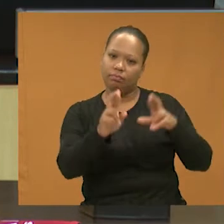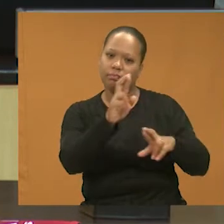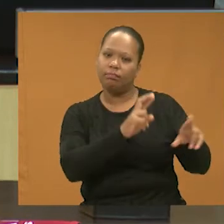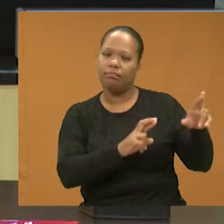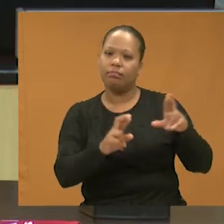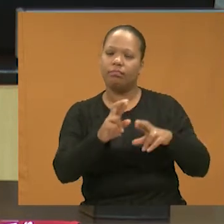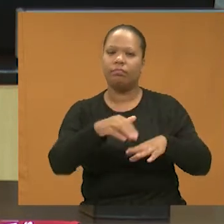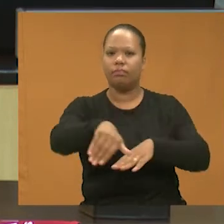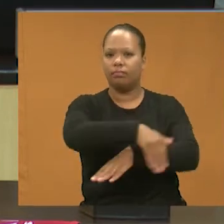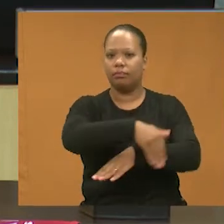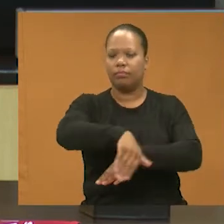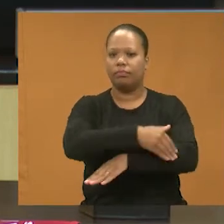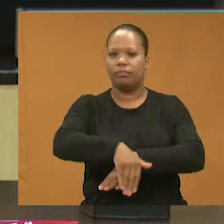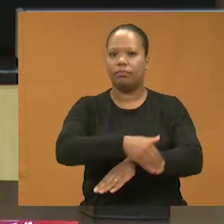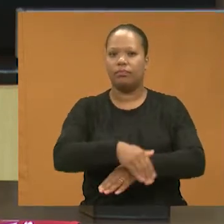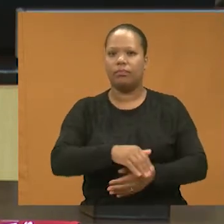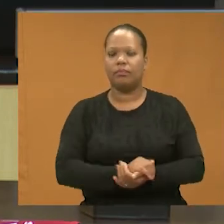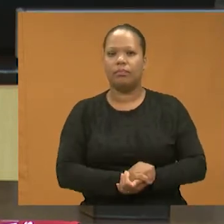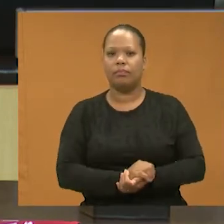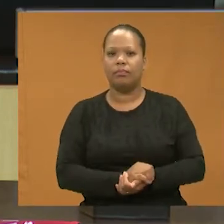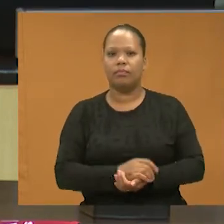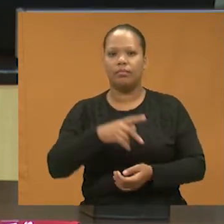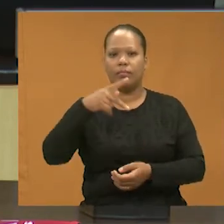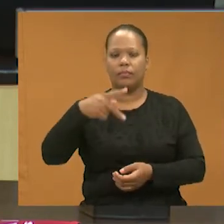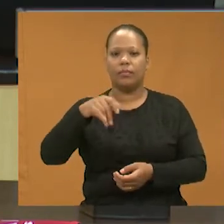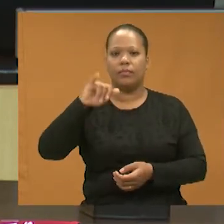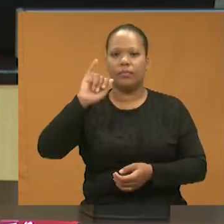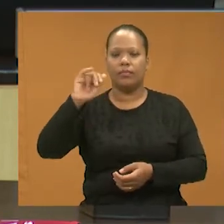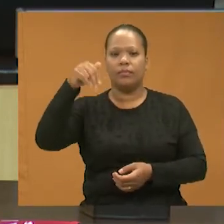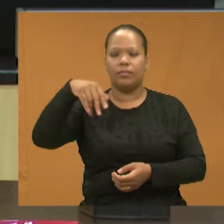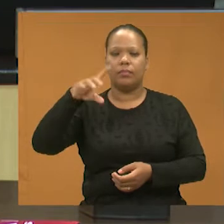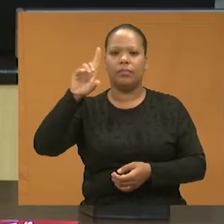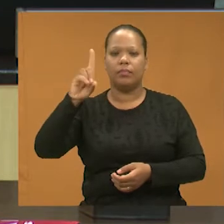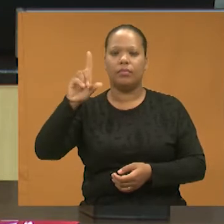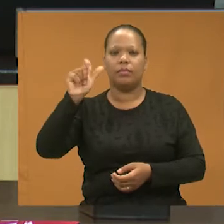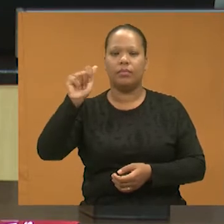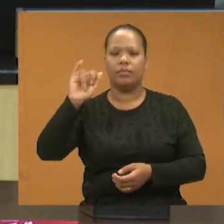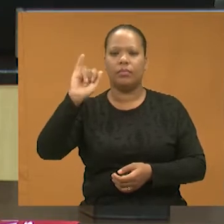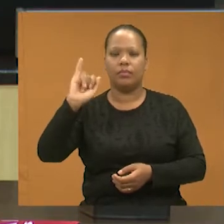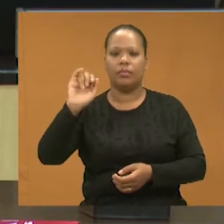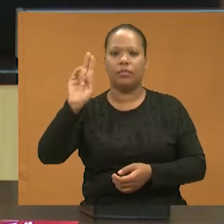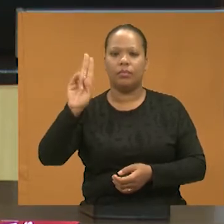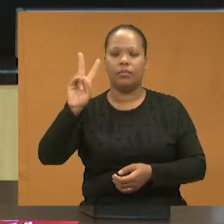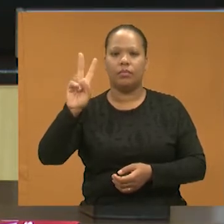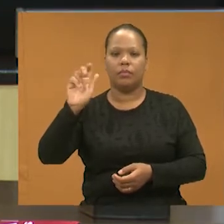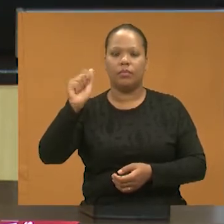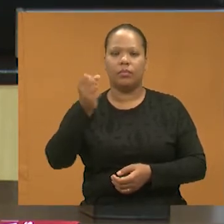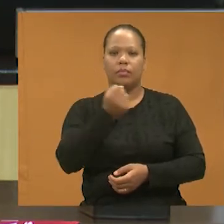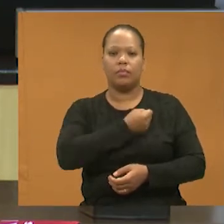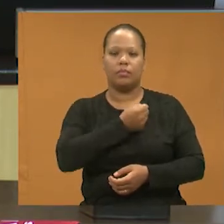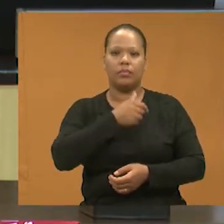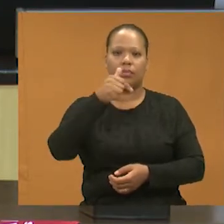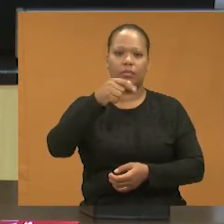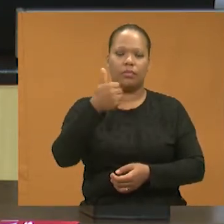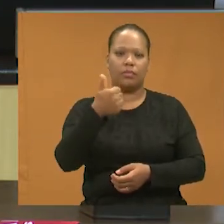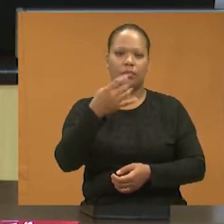na via conhecida por Rua Pindaiúva Servidão, sobretudo nas alturas dos números